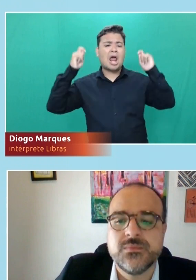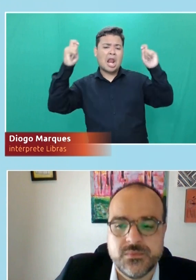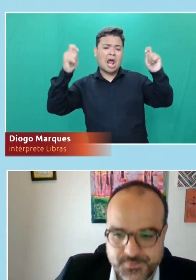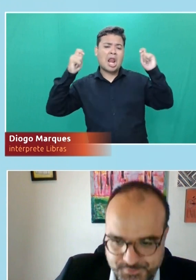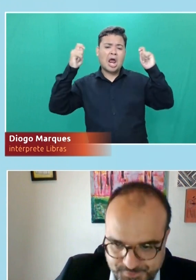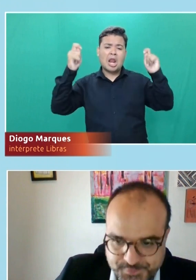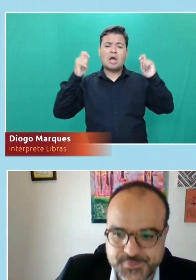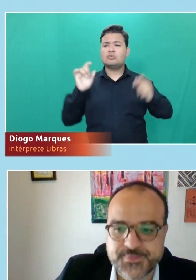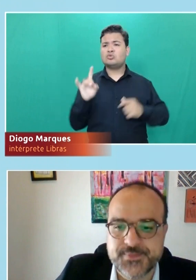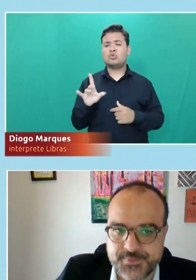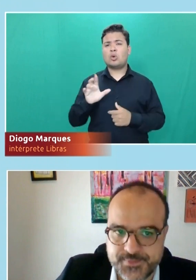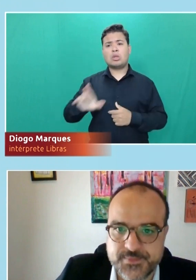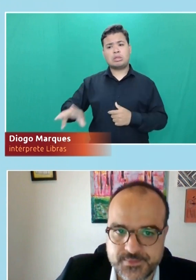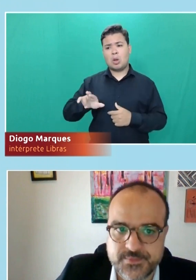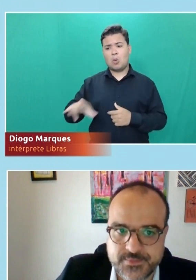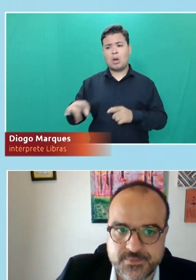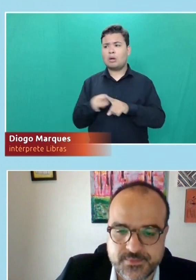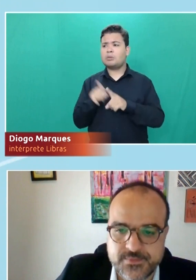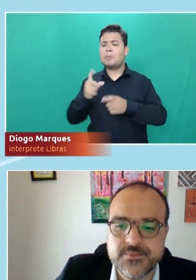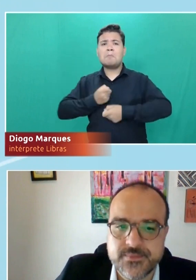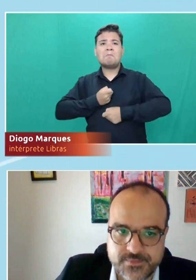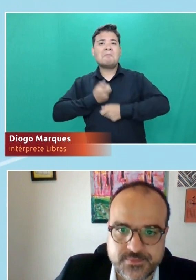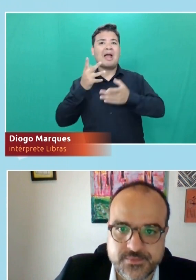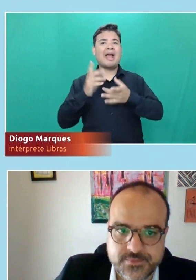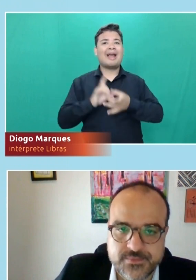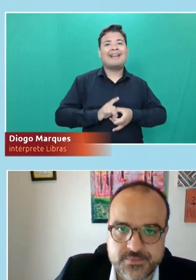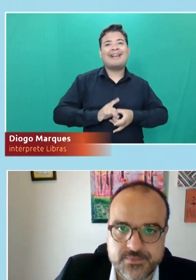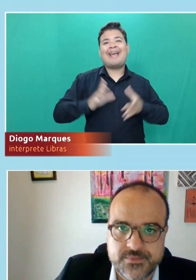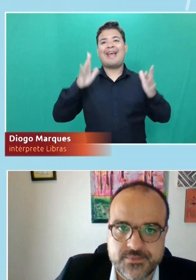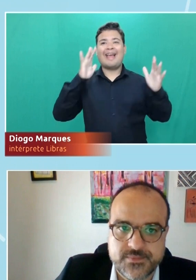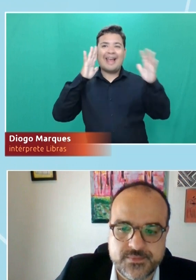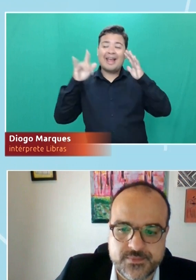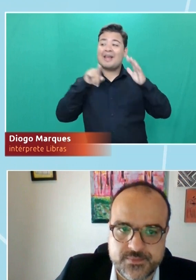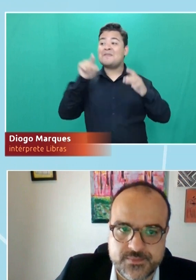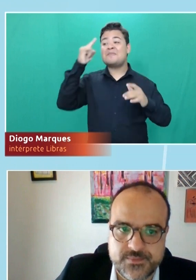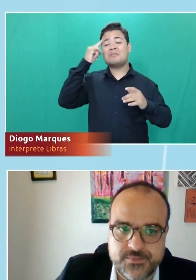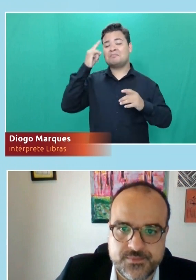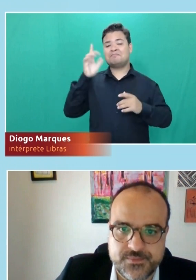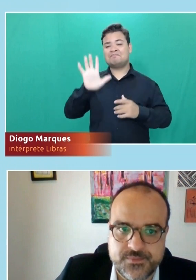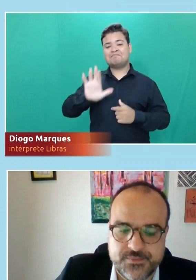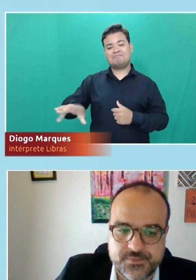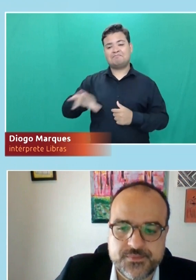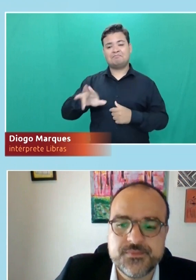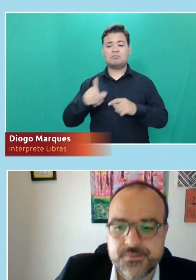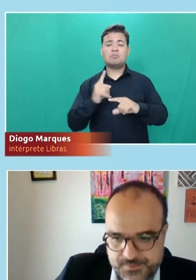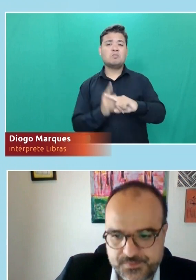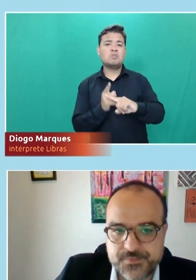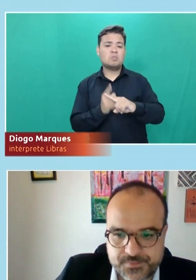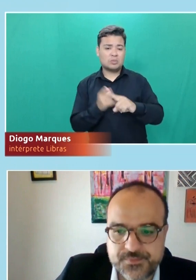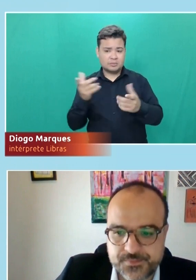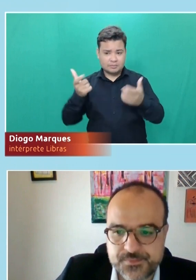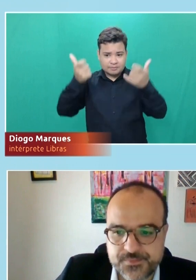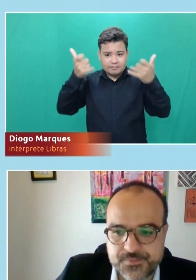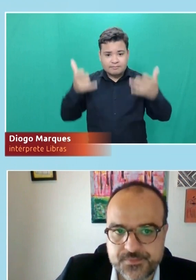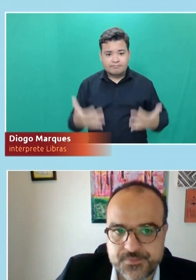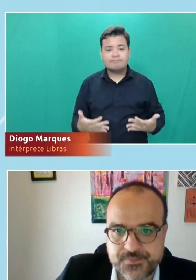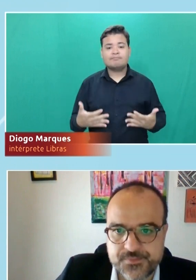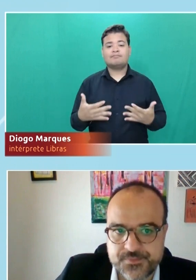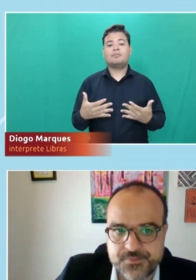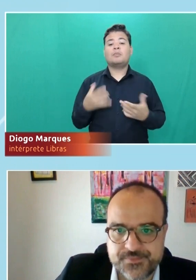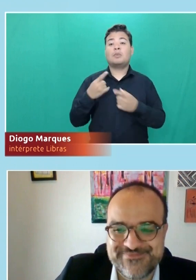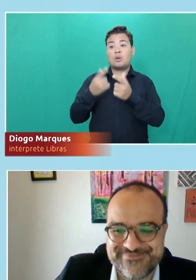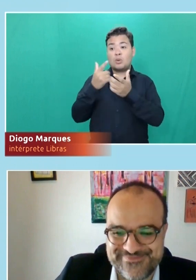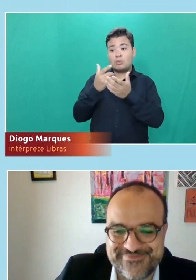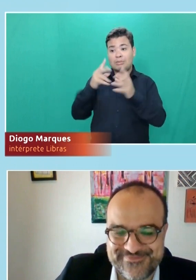a expressão livre de pensamento, como muita gente tem dito, né? Queria que o senhor explicasse isso para a gente começar esse